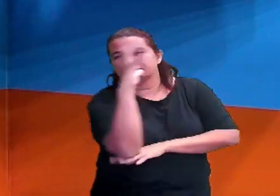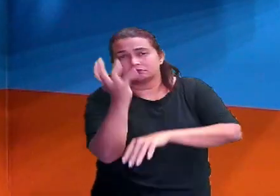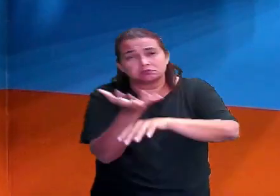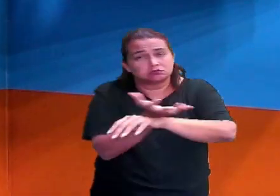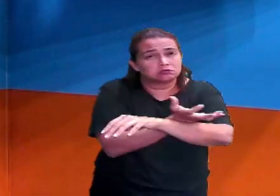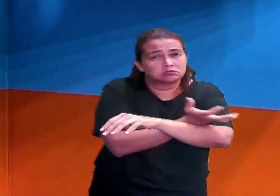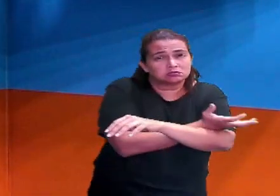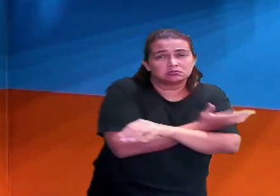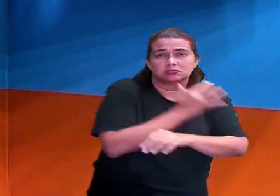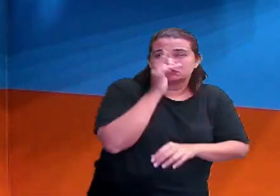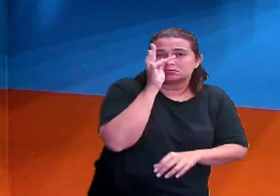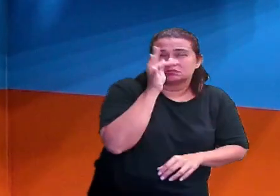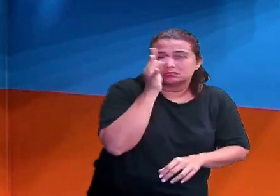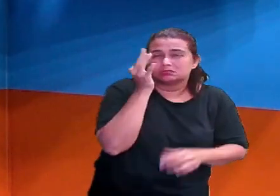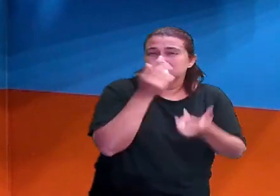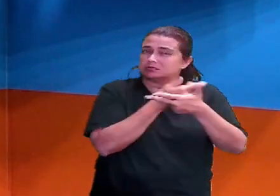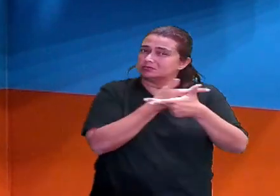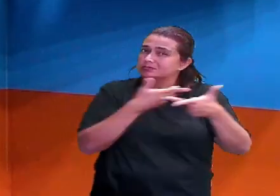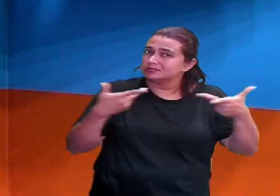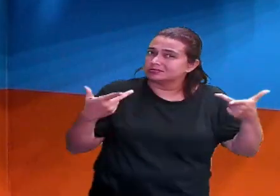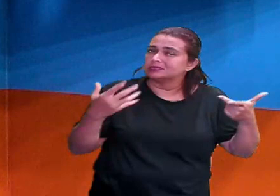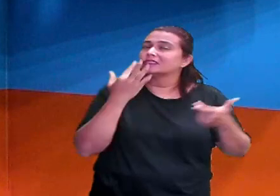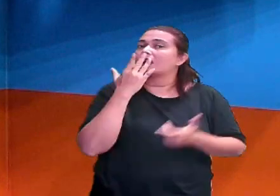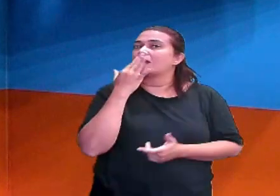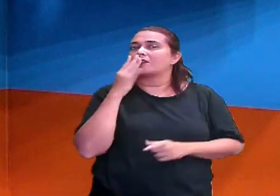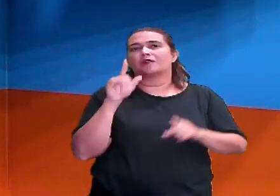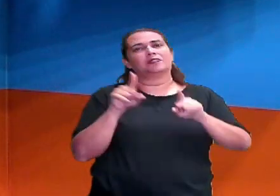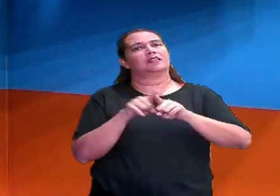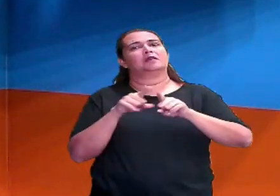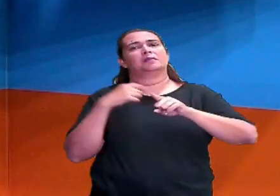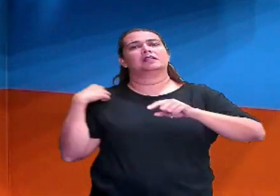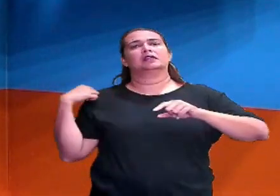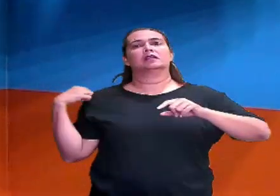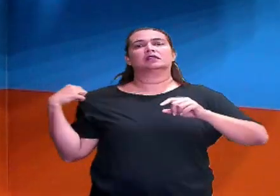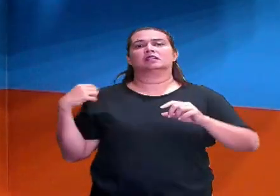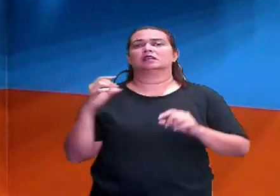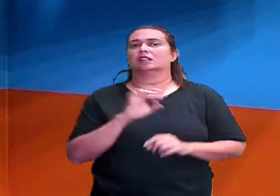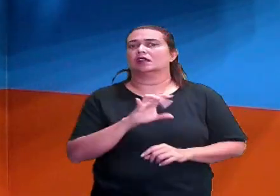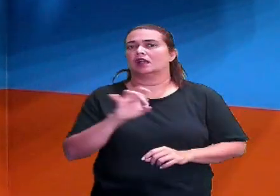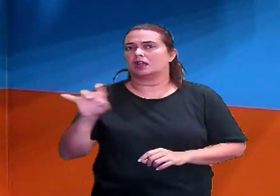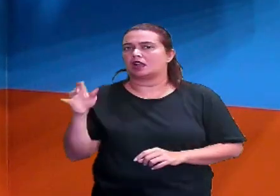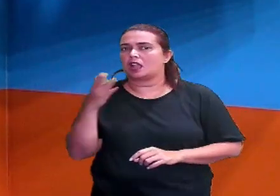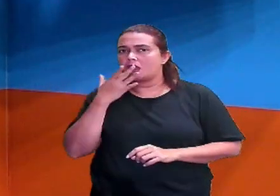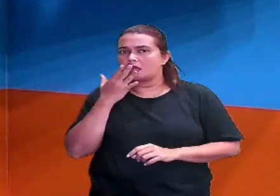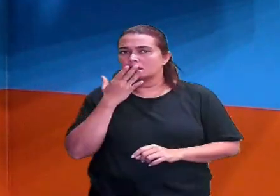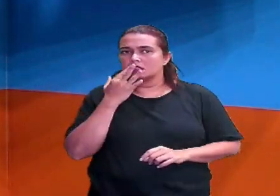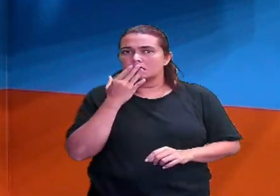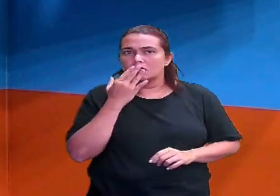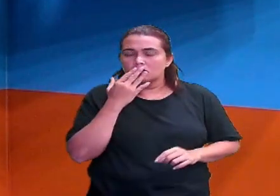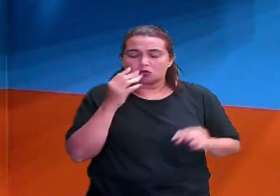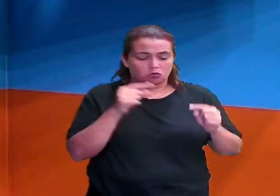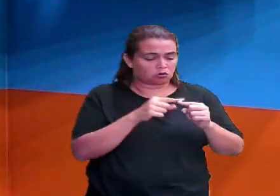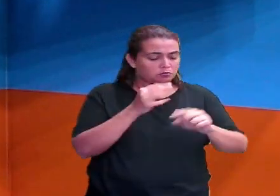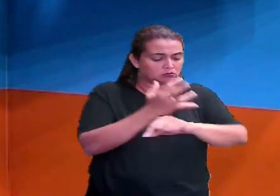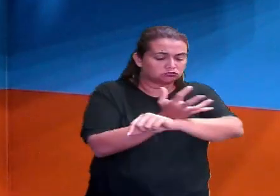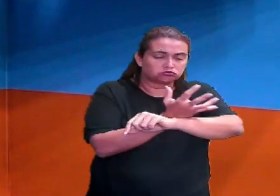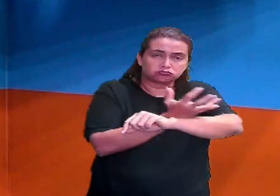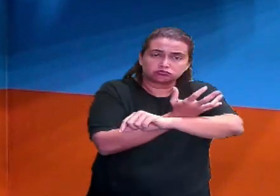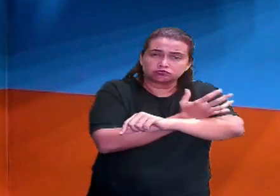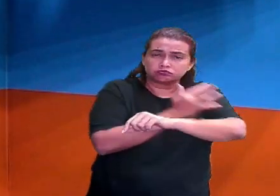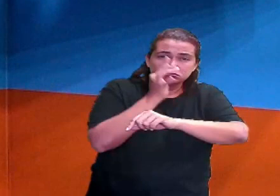no planeta, certo? Também por cor. E cada cor dessa quer dizer, se refere a uma vegetação